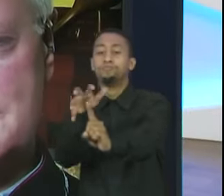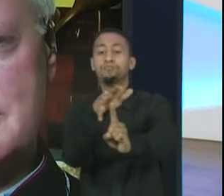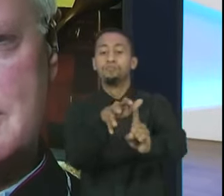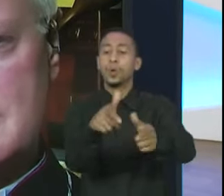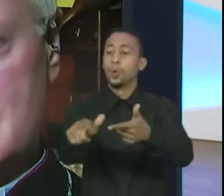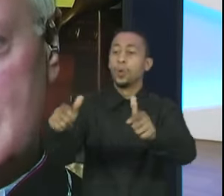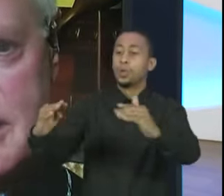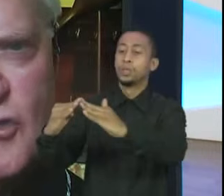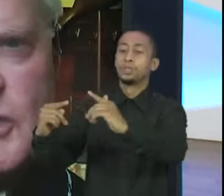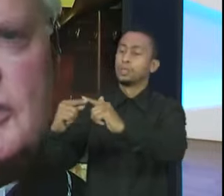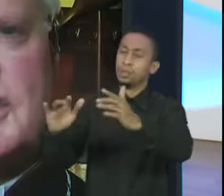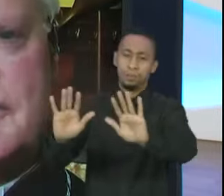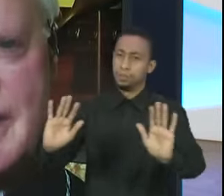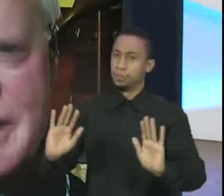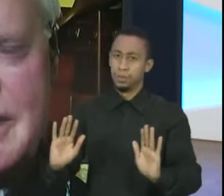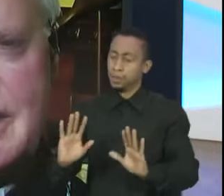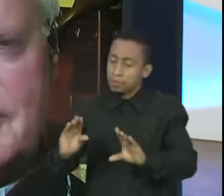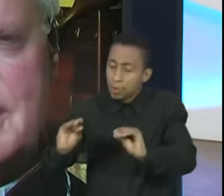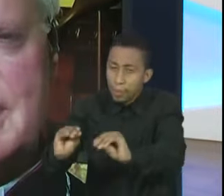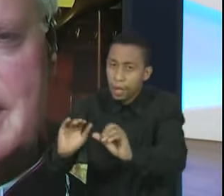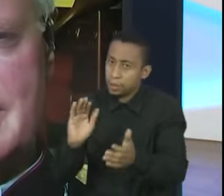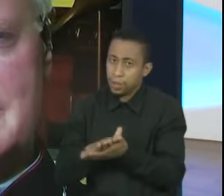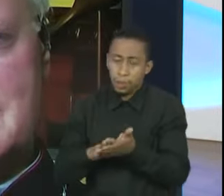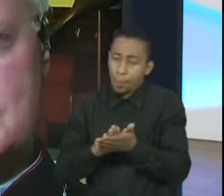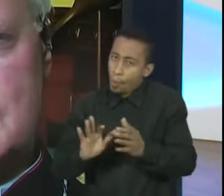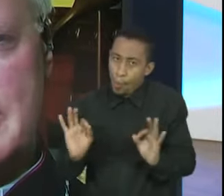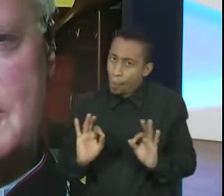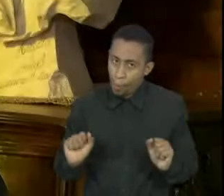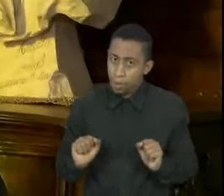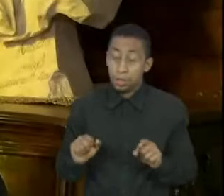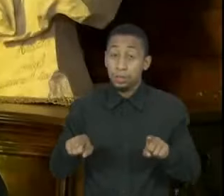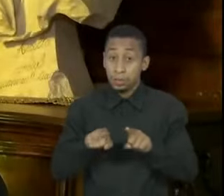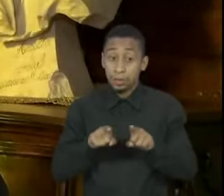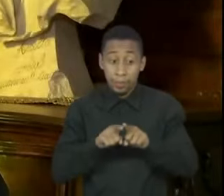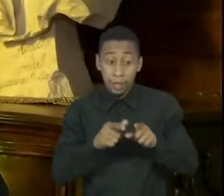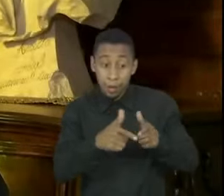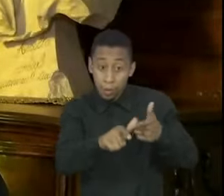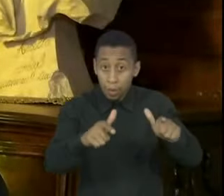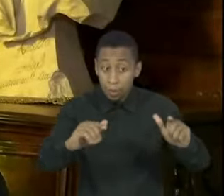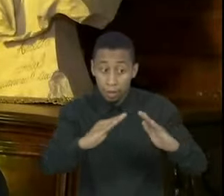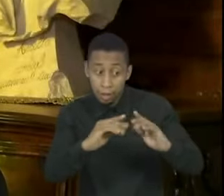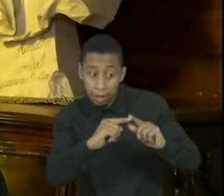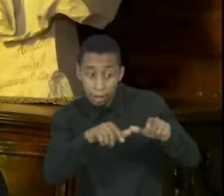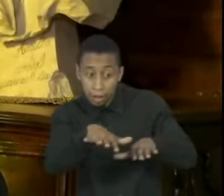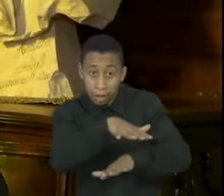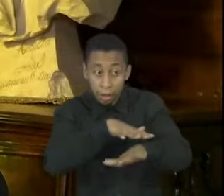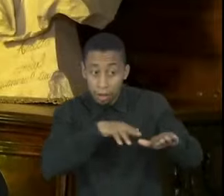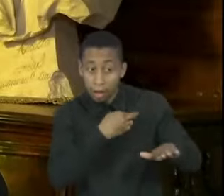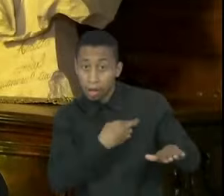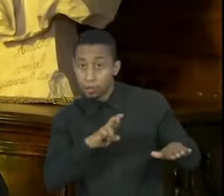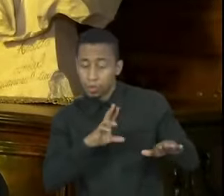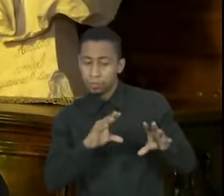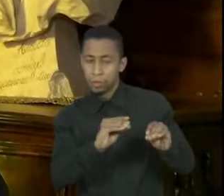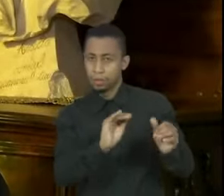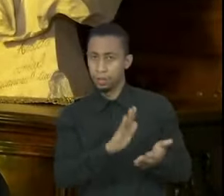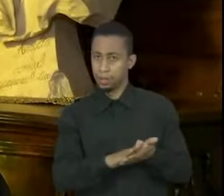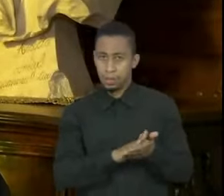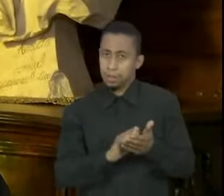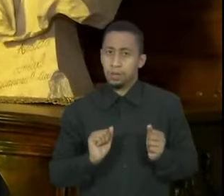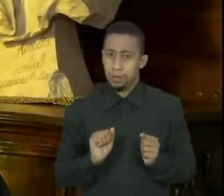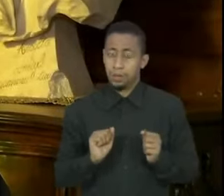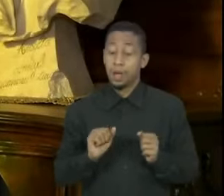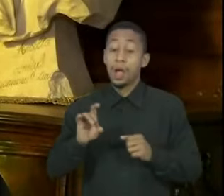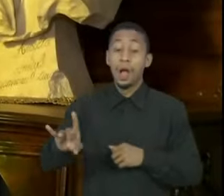é só competência e como não interfere na vida interna das congregações e ordens religiosas estas tem a sua